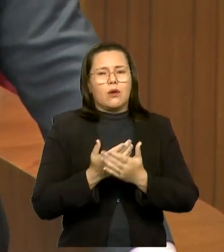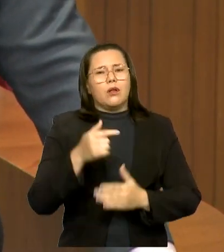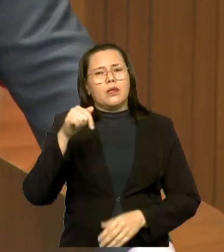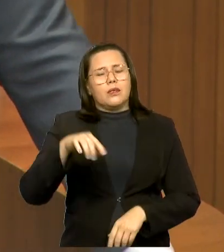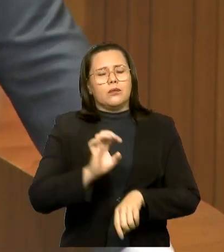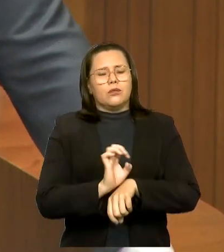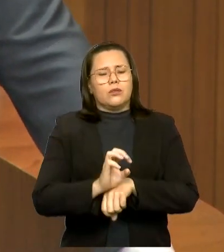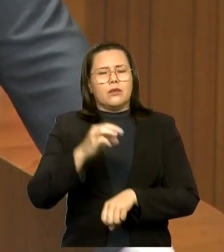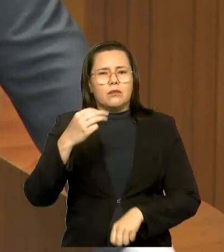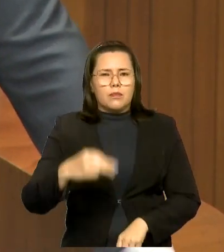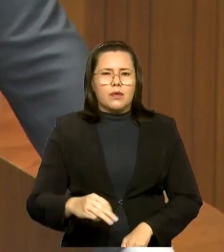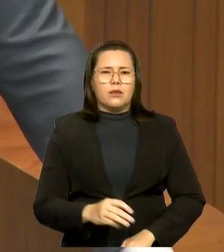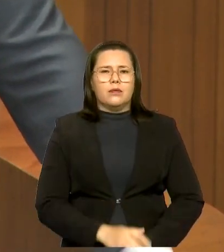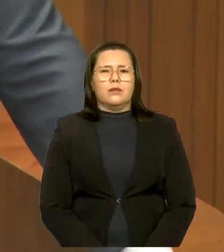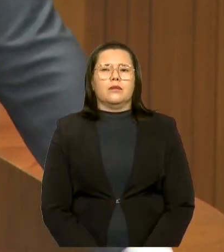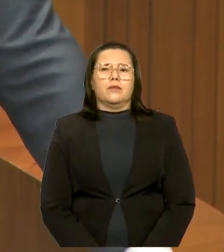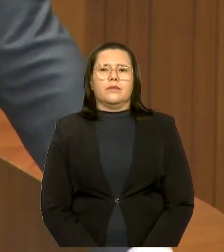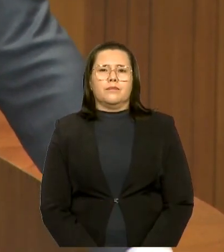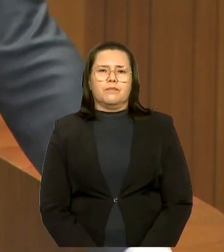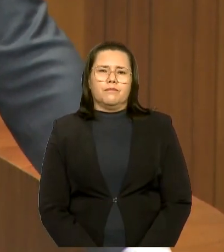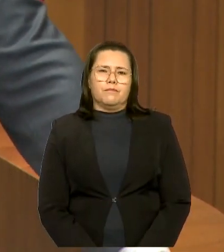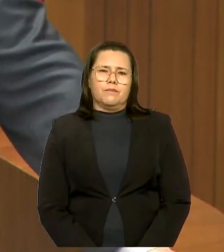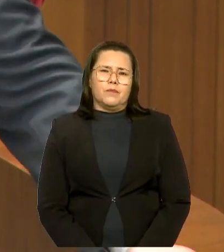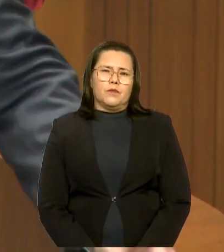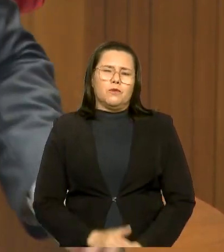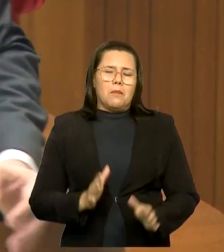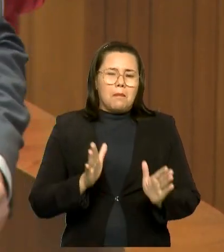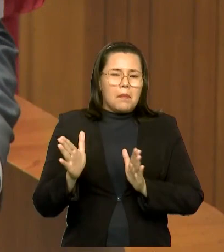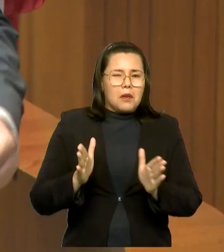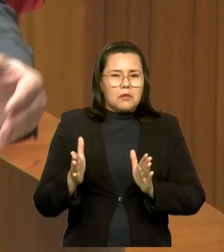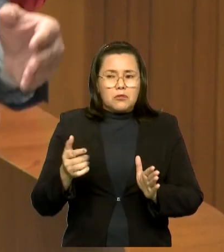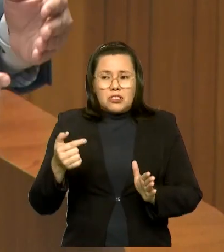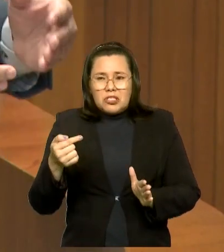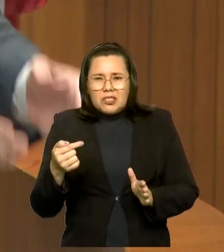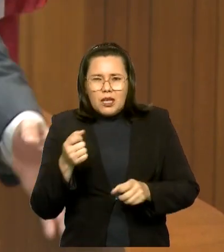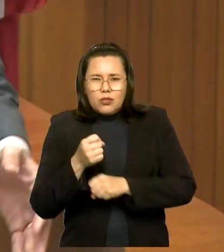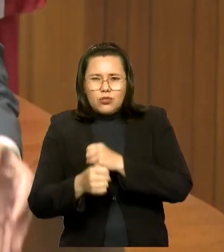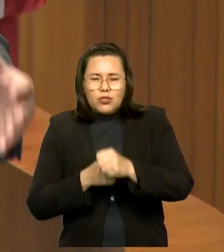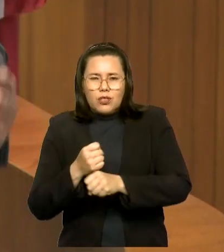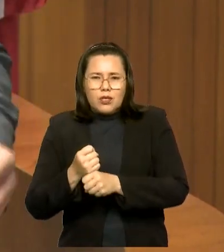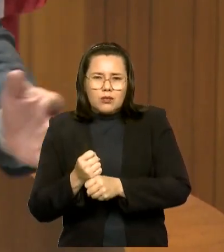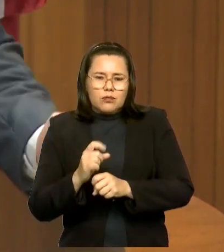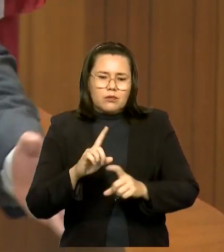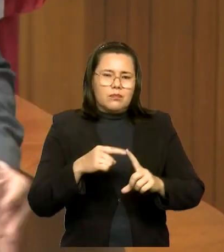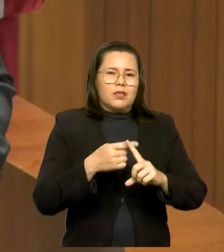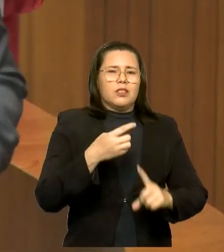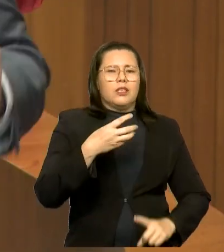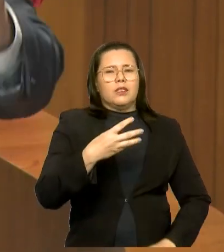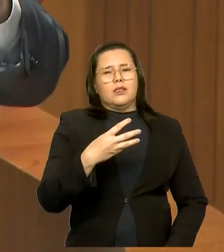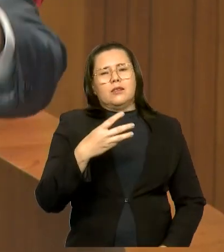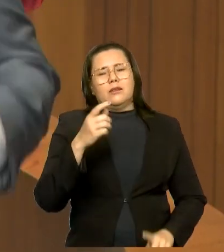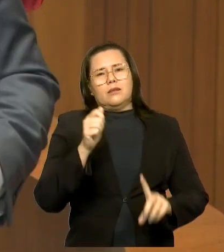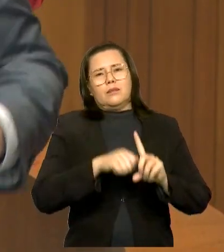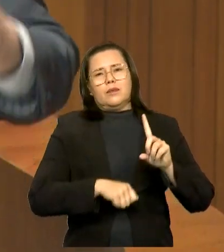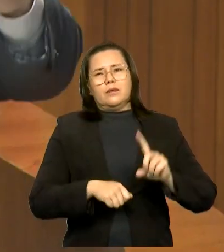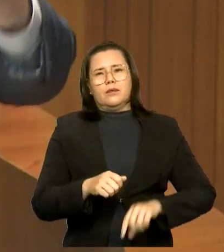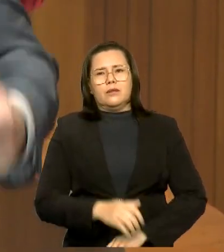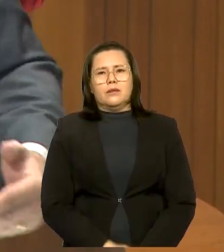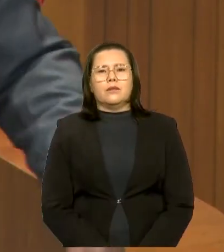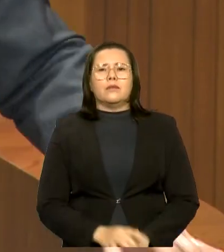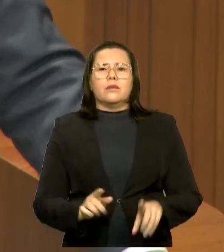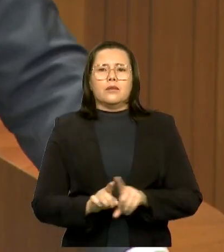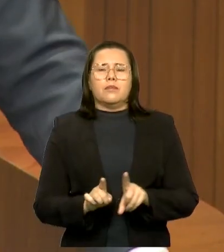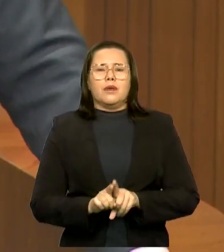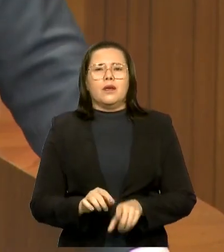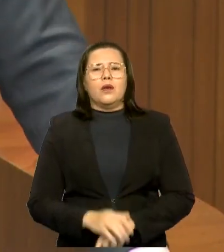sendo reformadas nesses 7 anos e 3 meses de seu governo. A valorização dos professores, que por várias vezes foram os professores